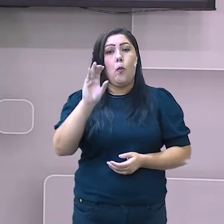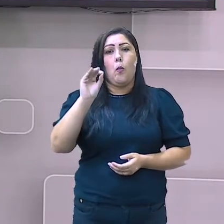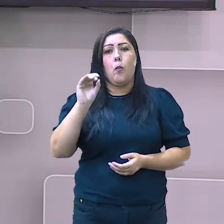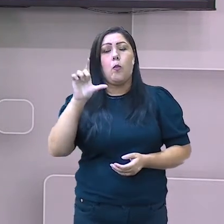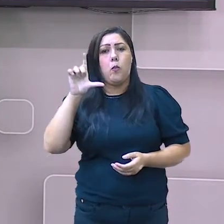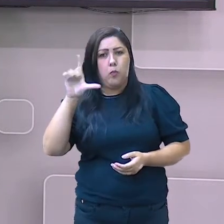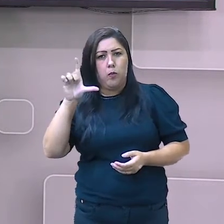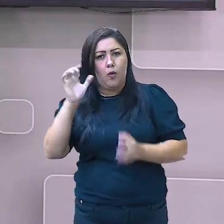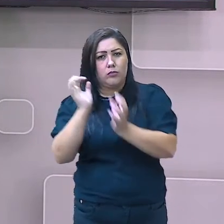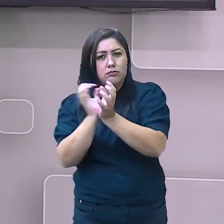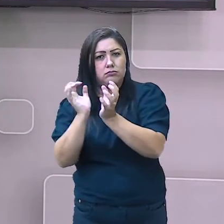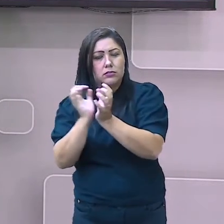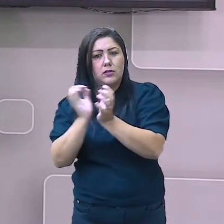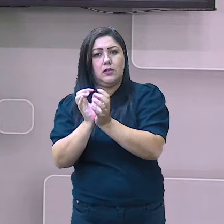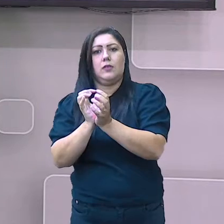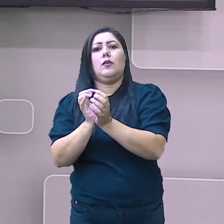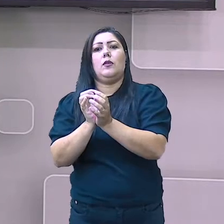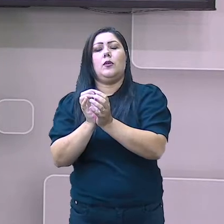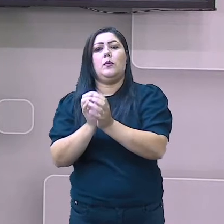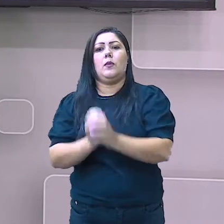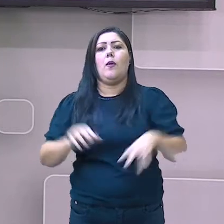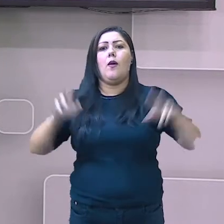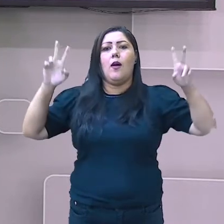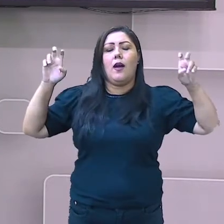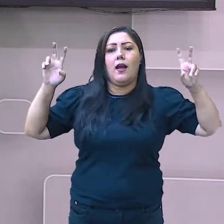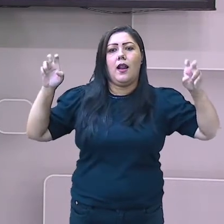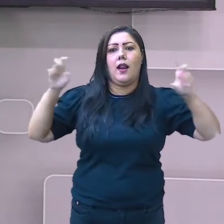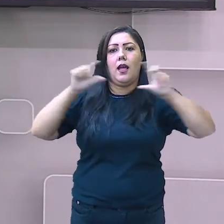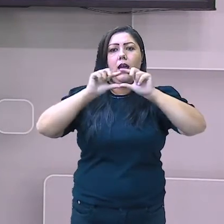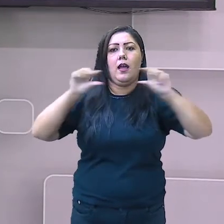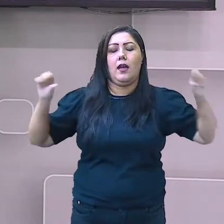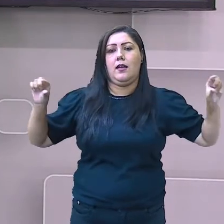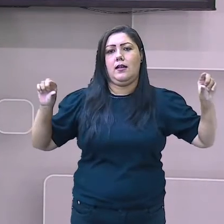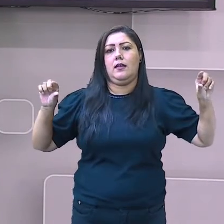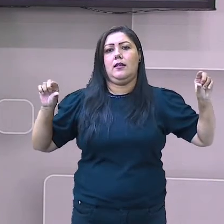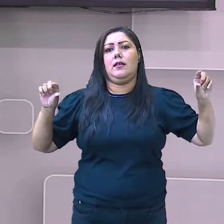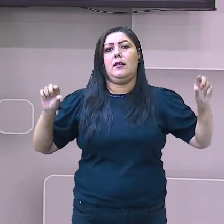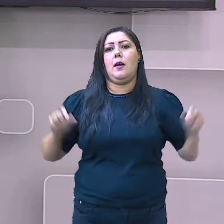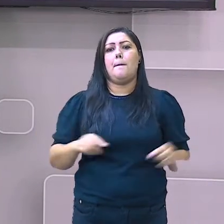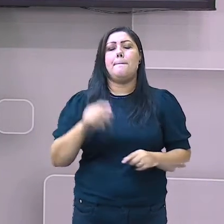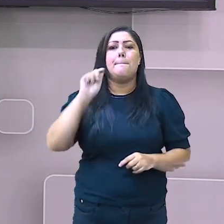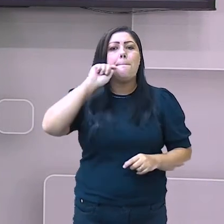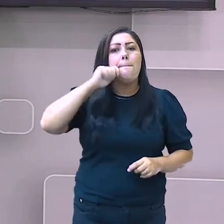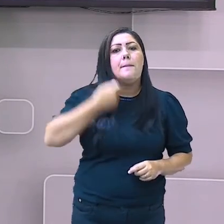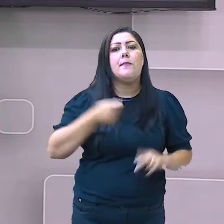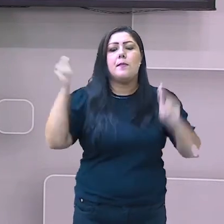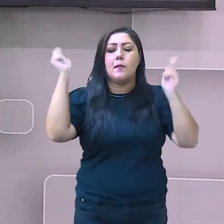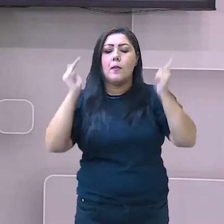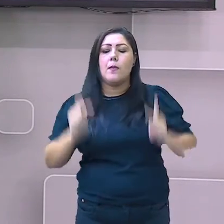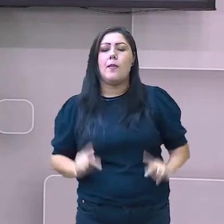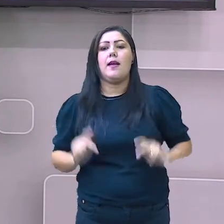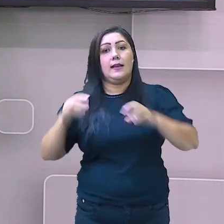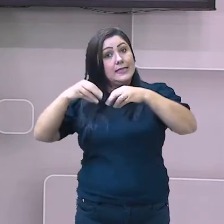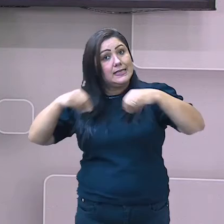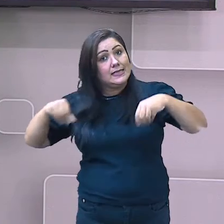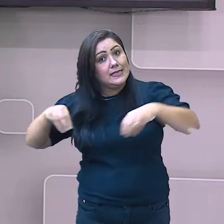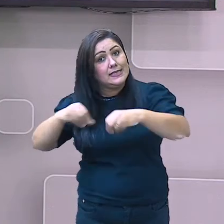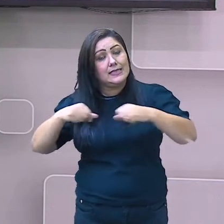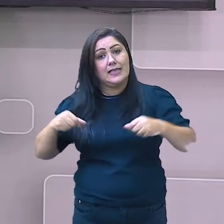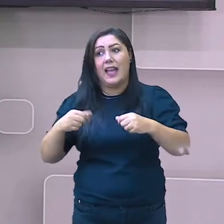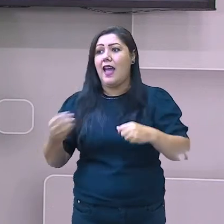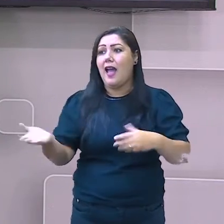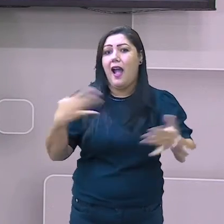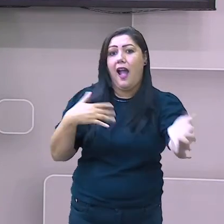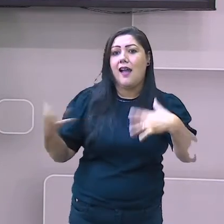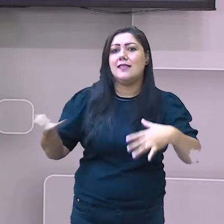Pão, Paz e Terra, com o intuito de angariar apoio popular. E nada mais do